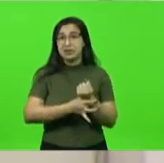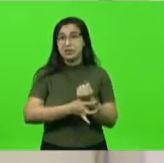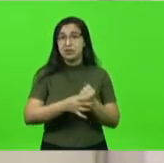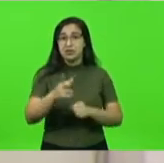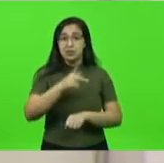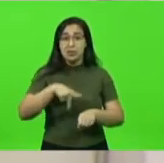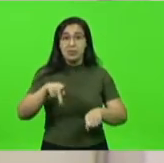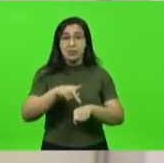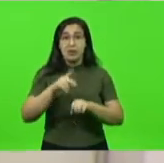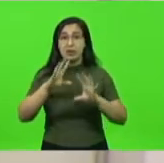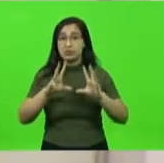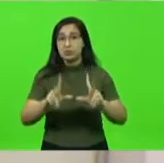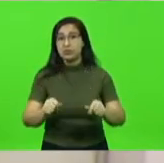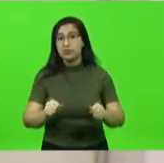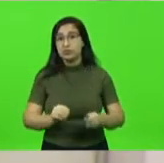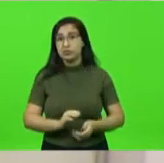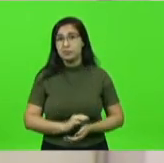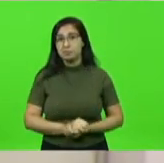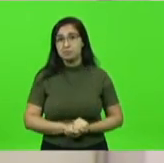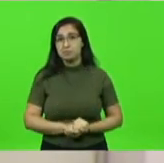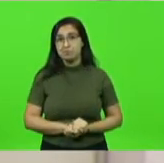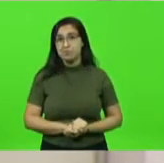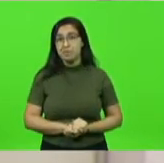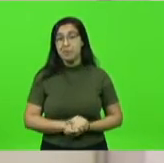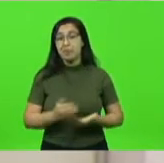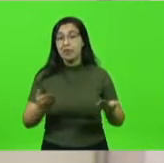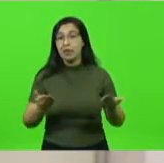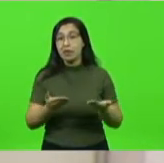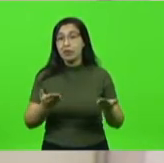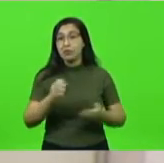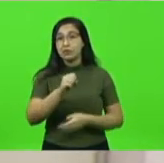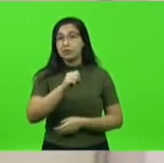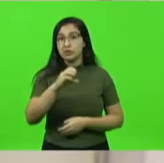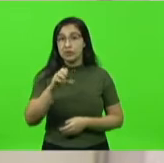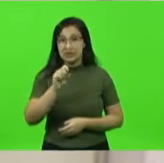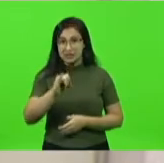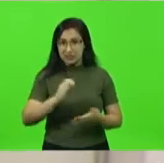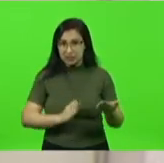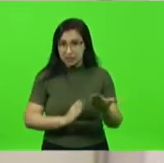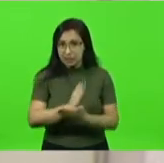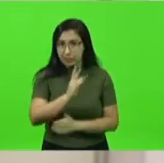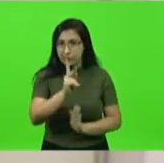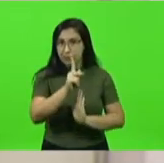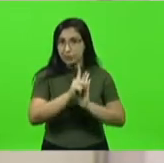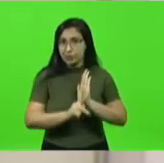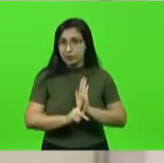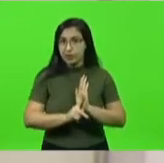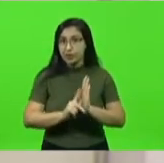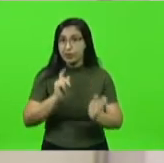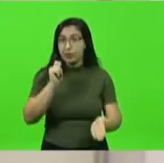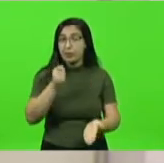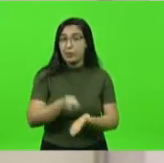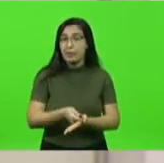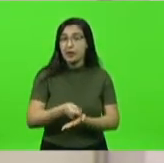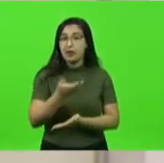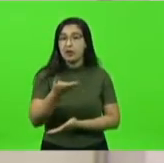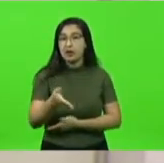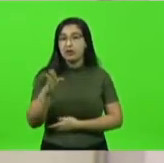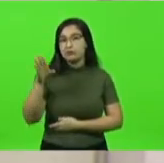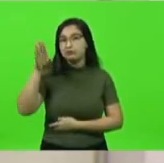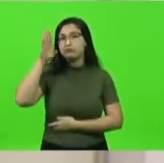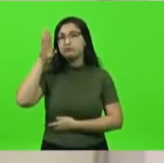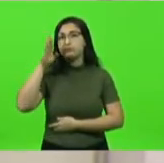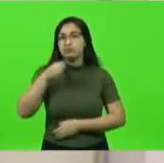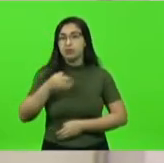até o momento. Hoje, Santa Catarina, se aprovado esse projeto, vai pagar para o soldado que entra na